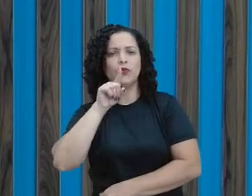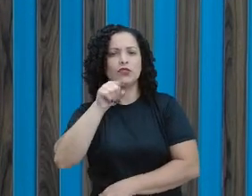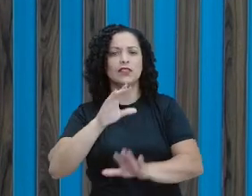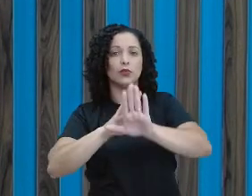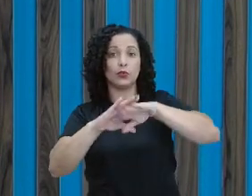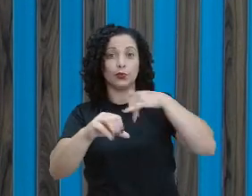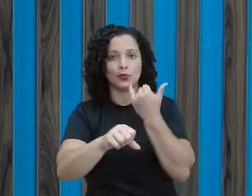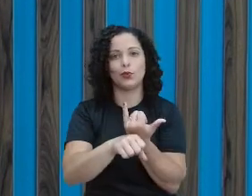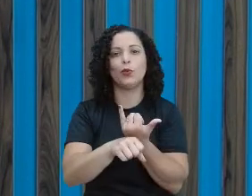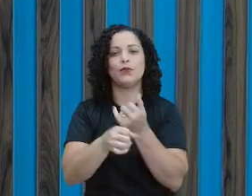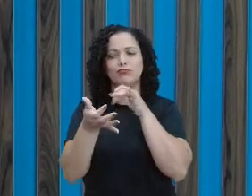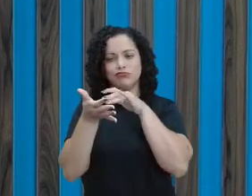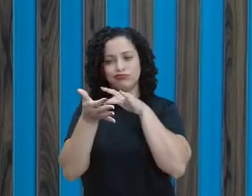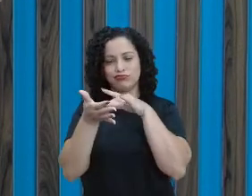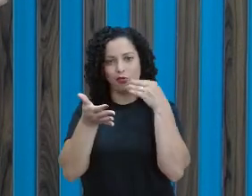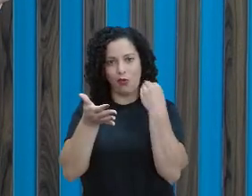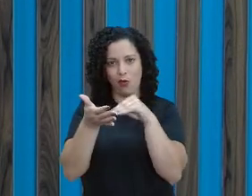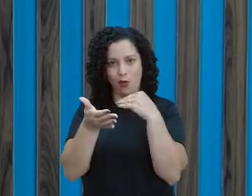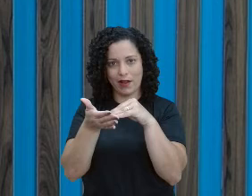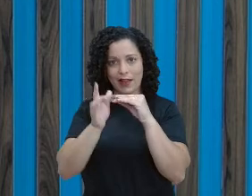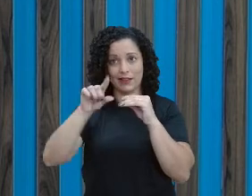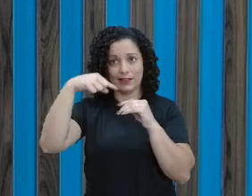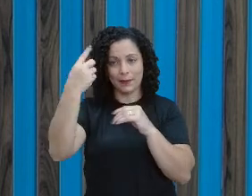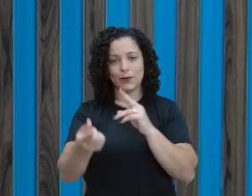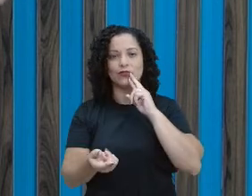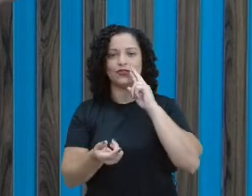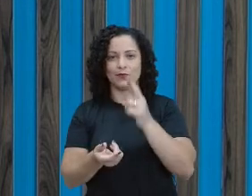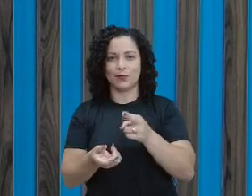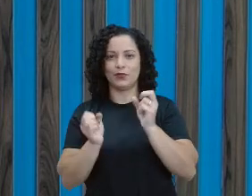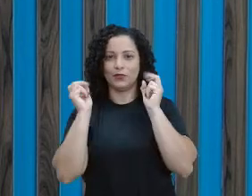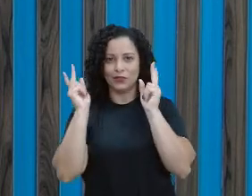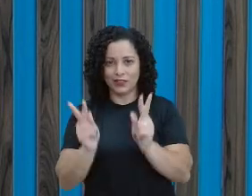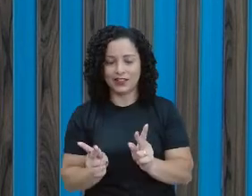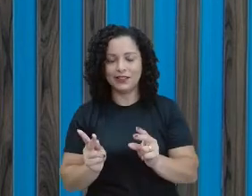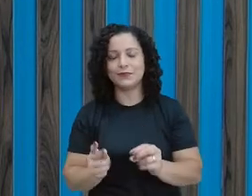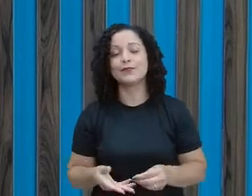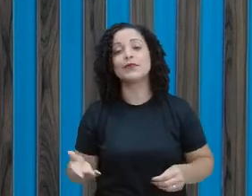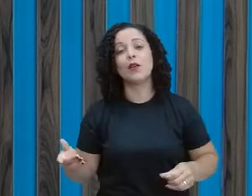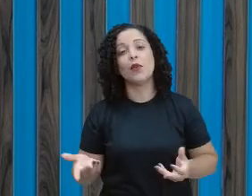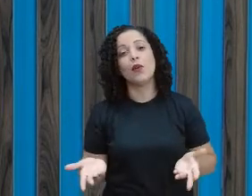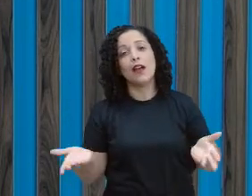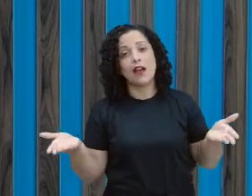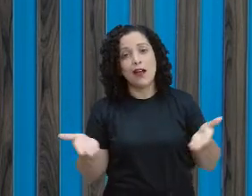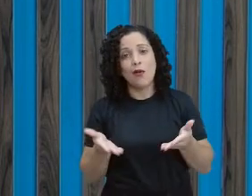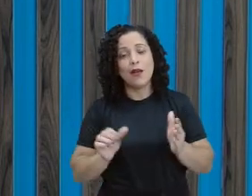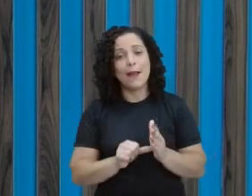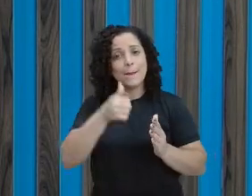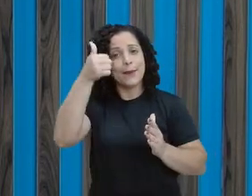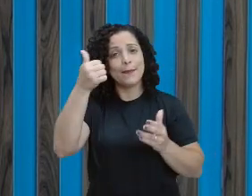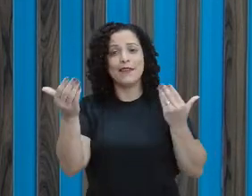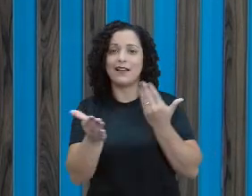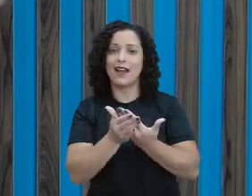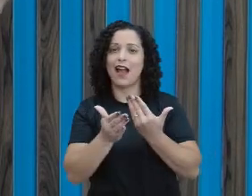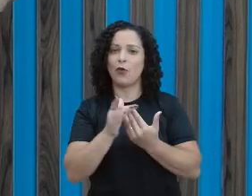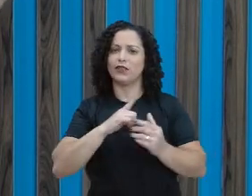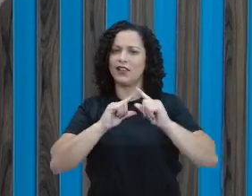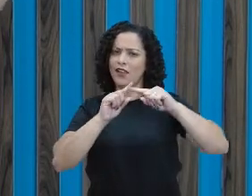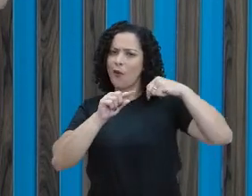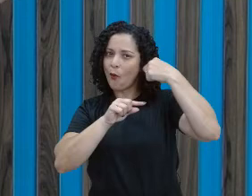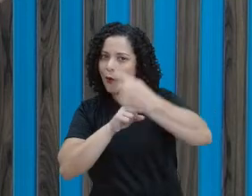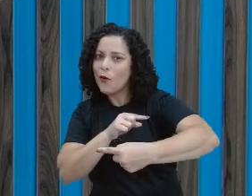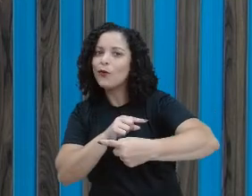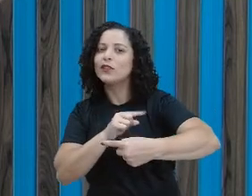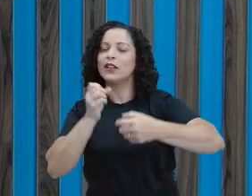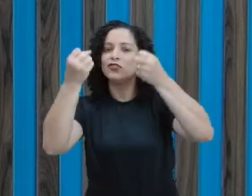que a gente pode ver, e na próxima aula a gente traz a resposta, ok? Então, nós estamos ainda, na primeira aula, gente. Vamos ter ainda outra aula